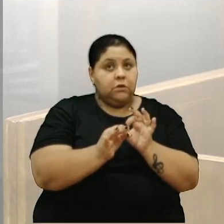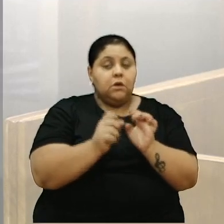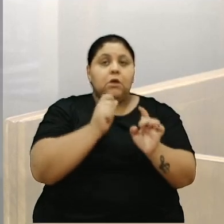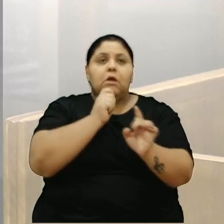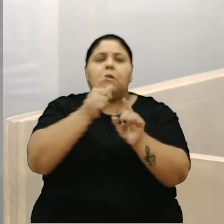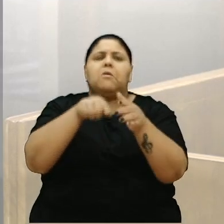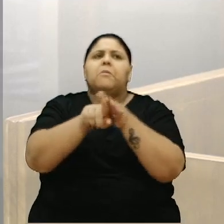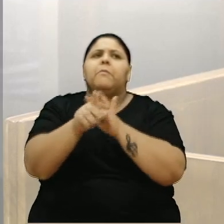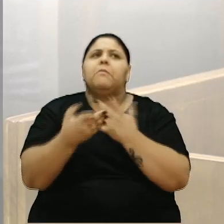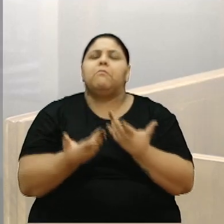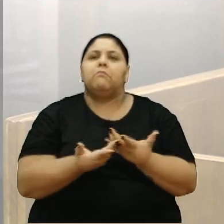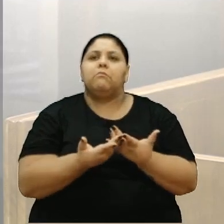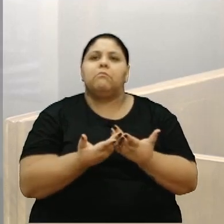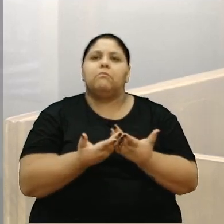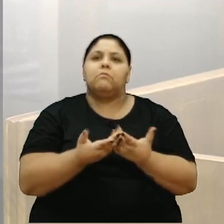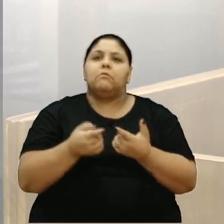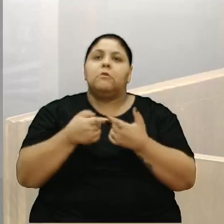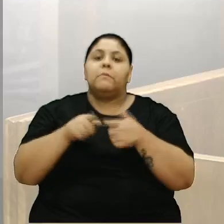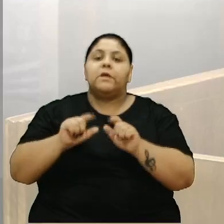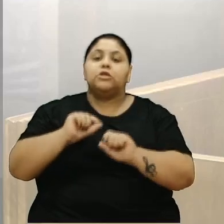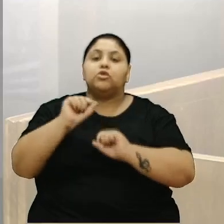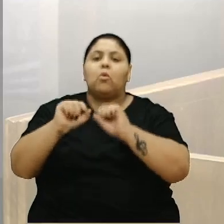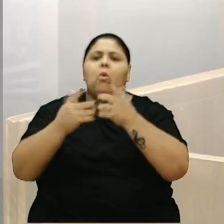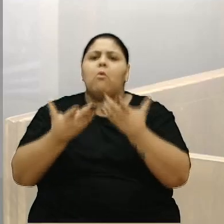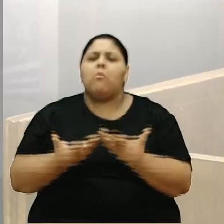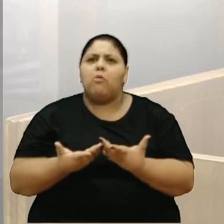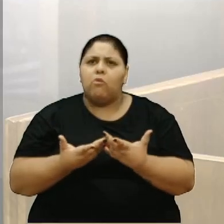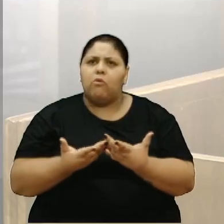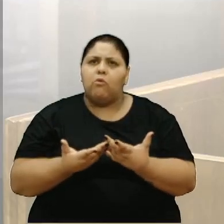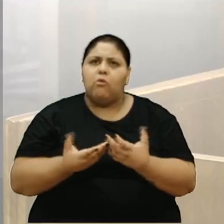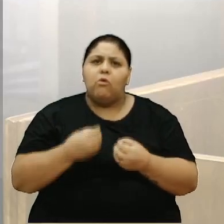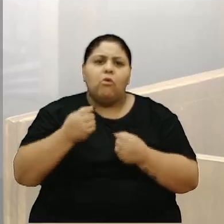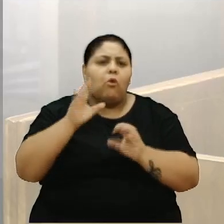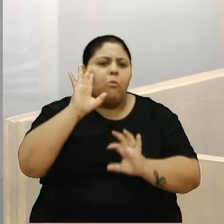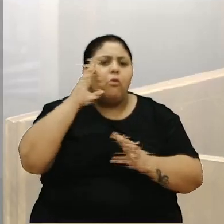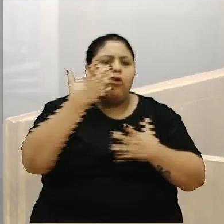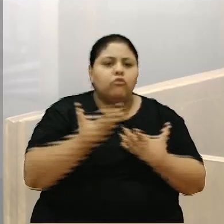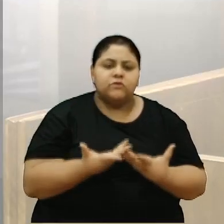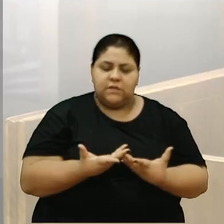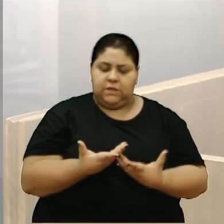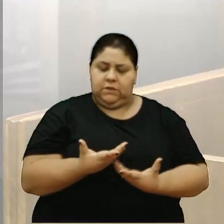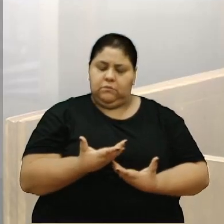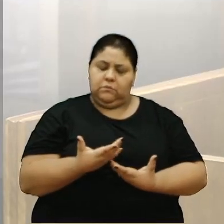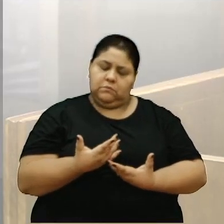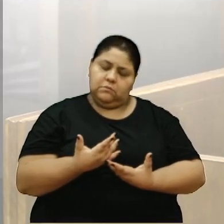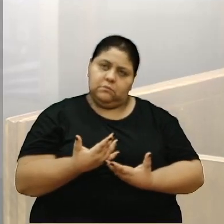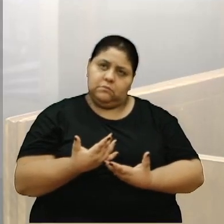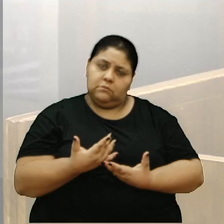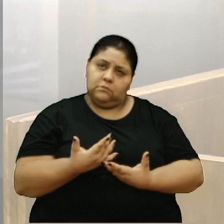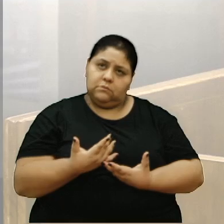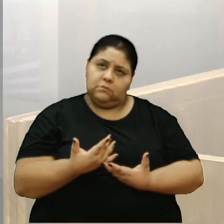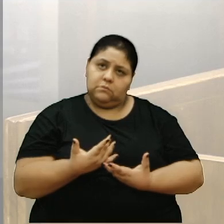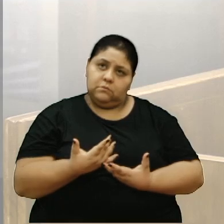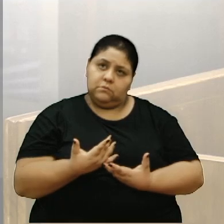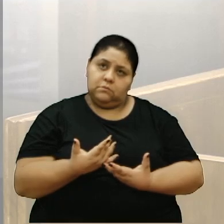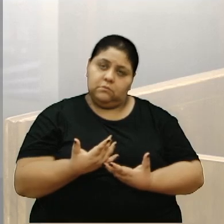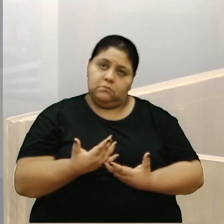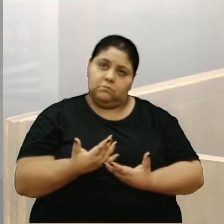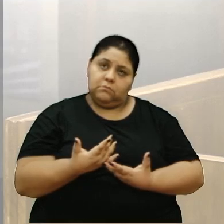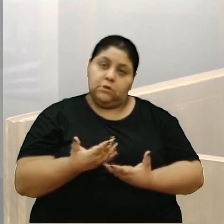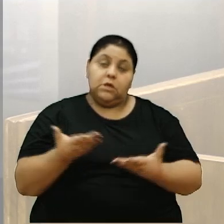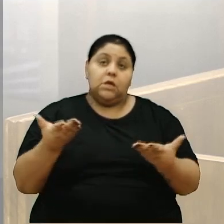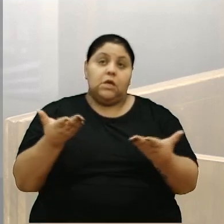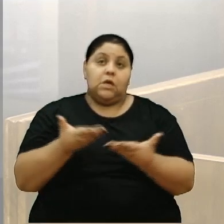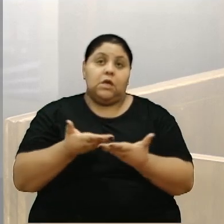jornalistas perguntaram, mas de que forma? Mas como? Mas como é que vocês conseguiram fazer isso? E aí vem uma questão que